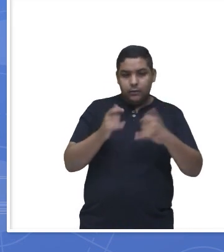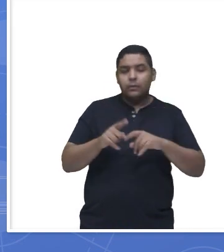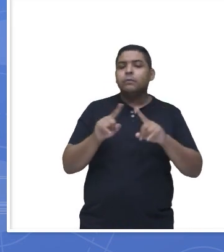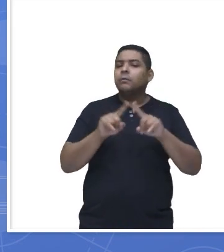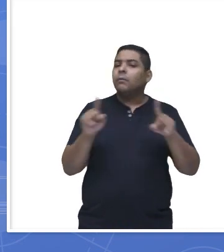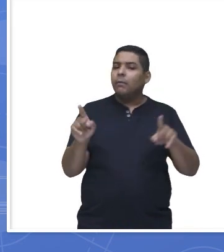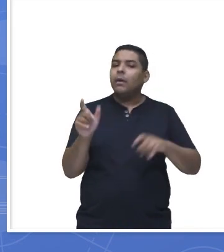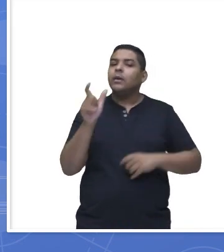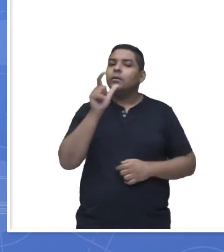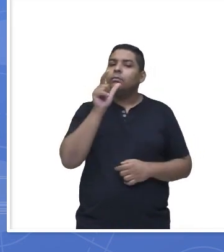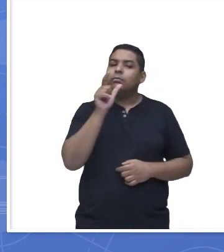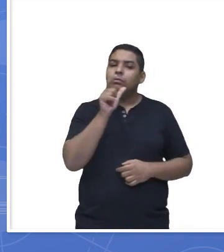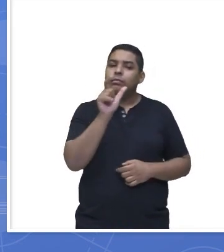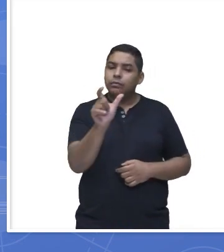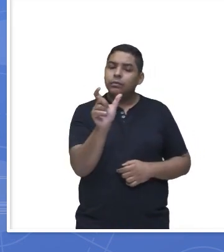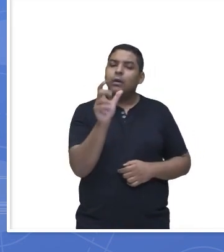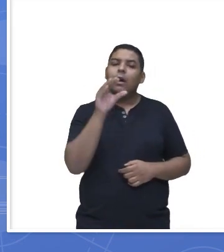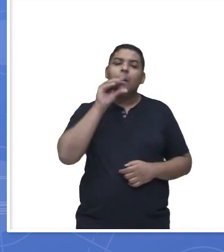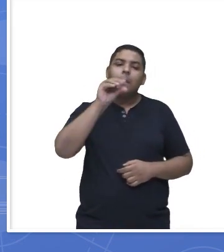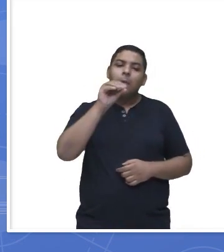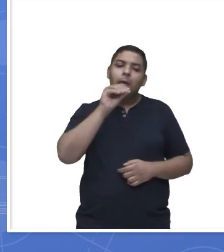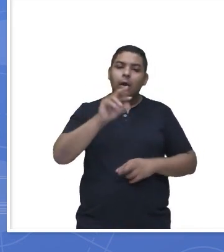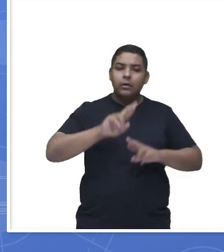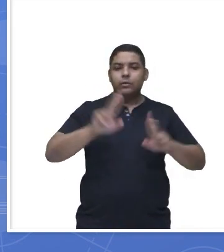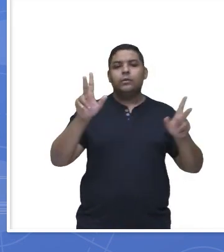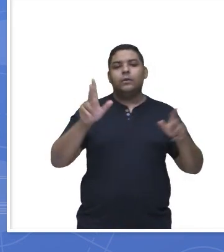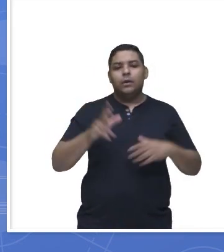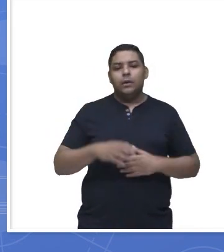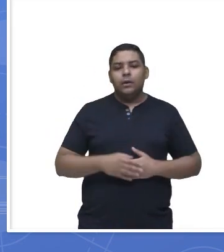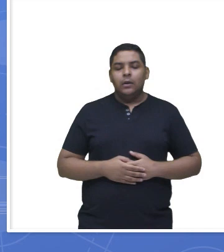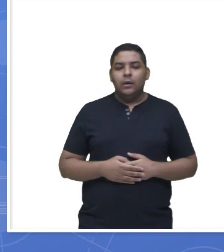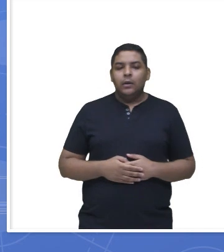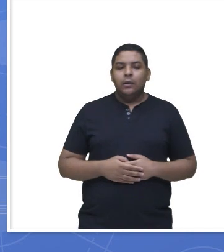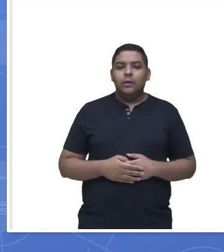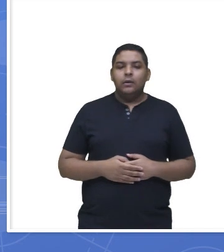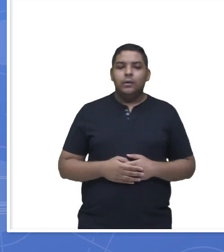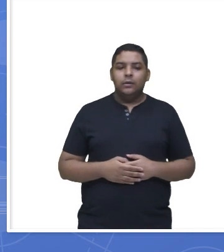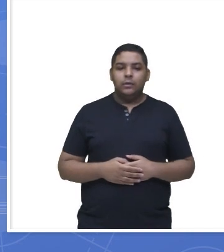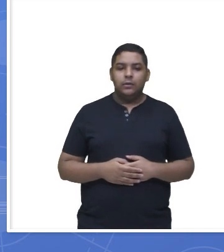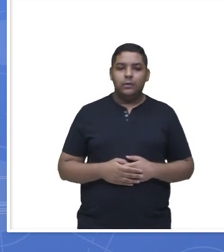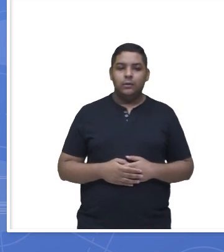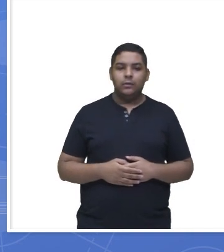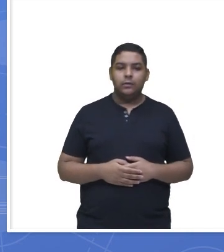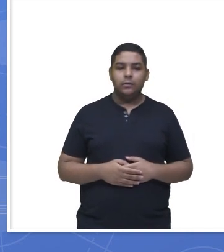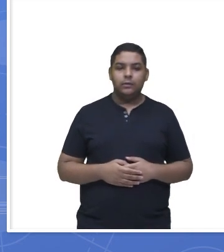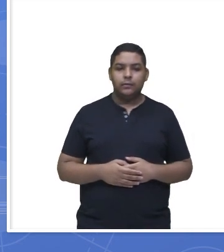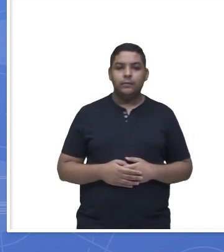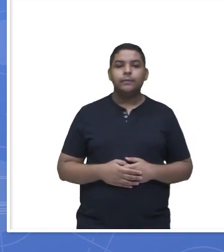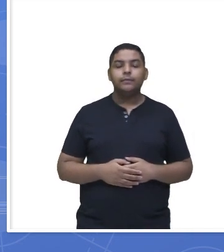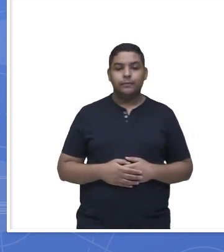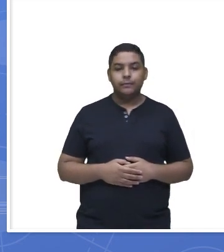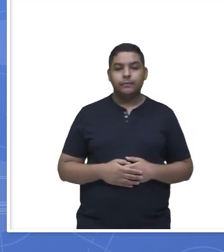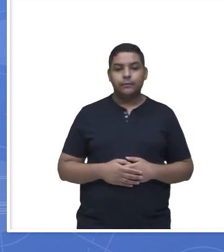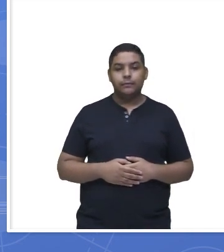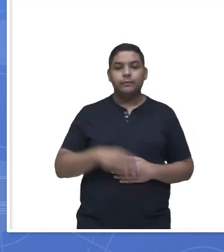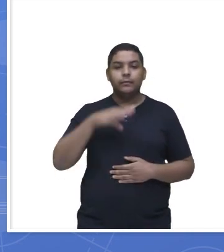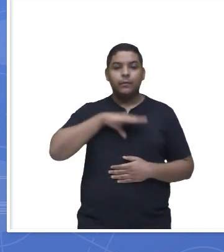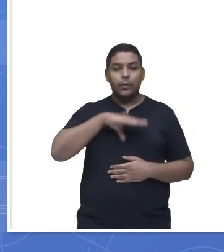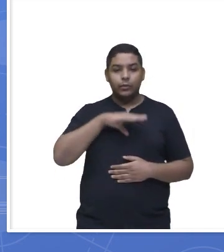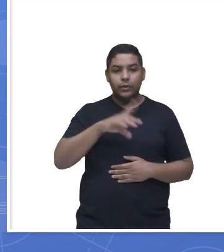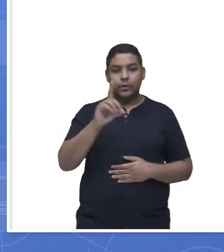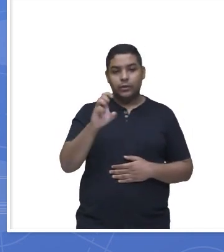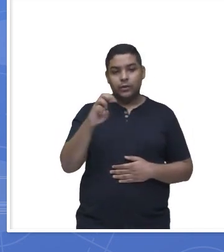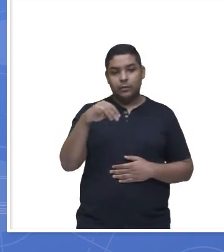a sílaba tônica é diferenciada. Em português nós falamos democracia e demagogia, e